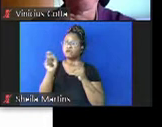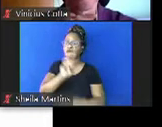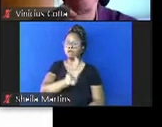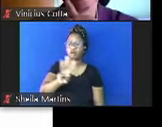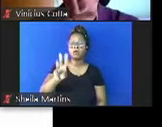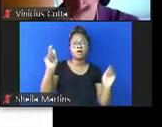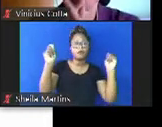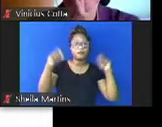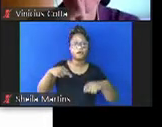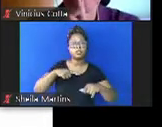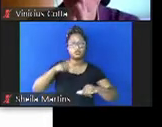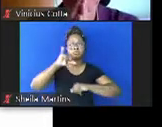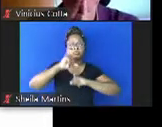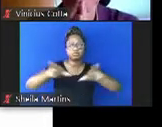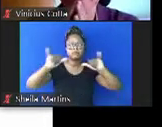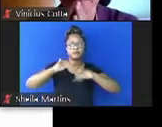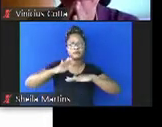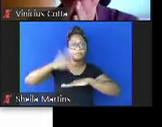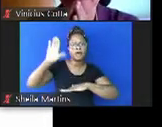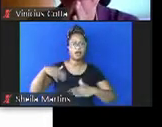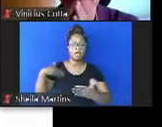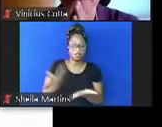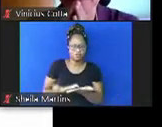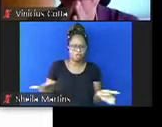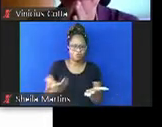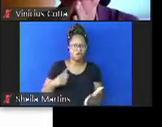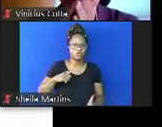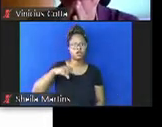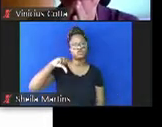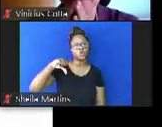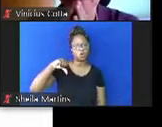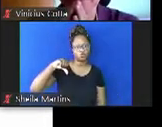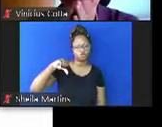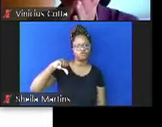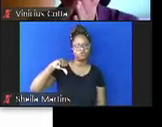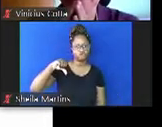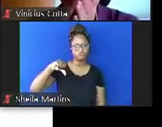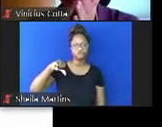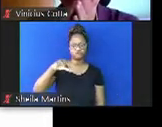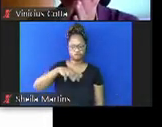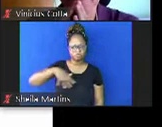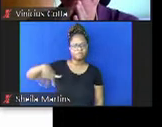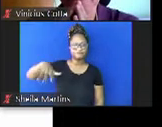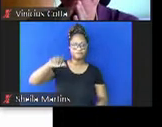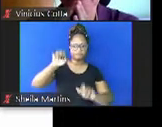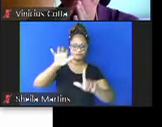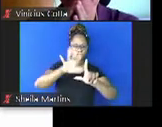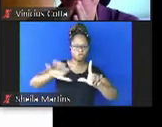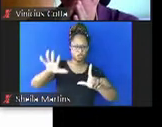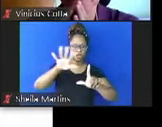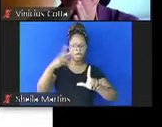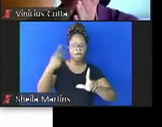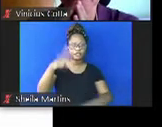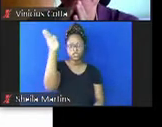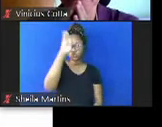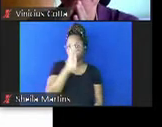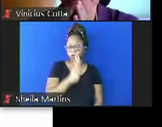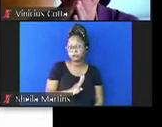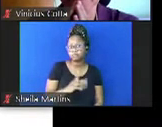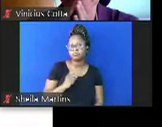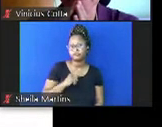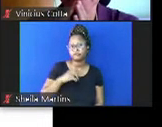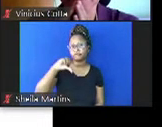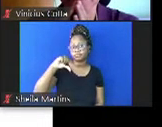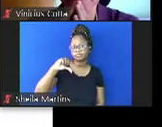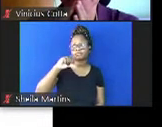mais informações. Até agora, nós tivemos 9 fellowships para brasileiros, né, que foram para a